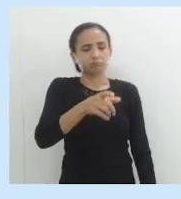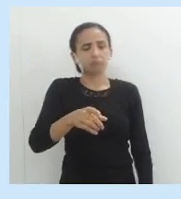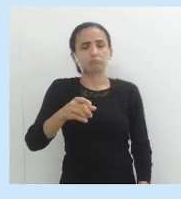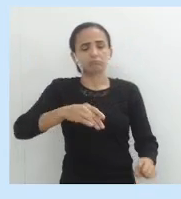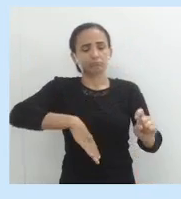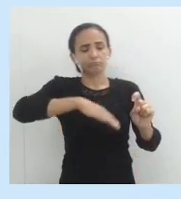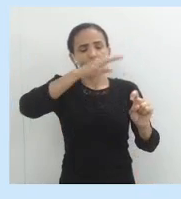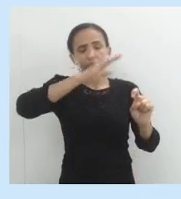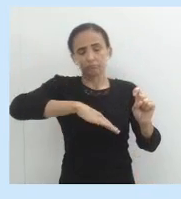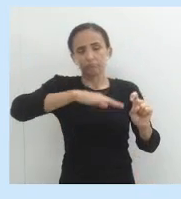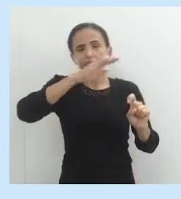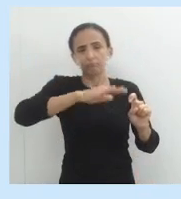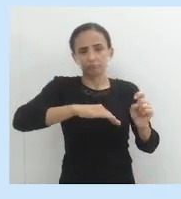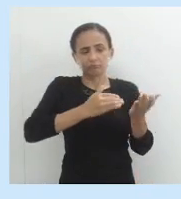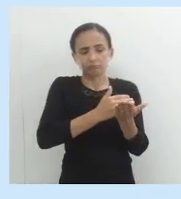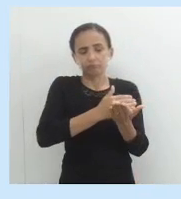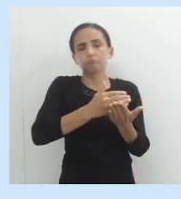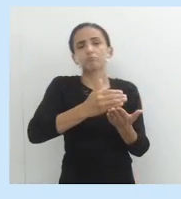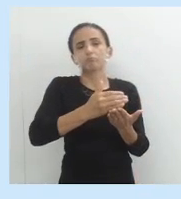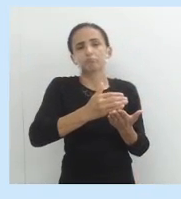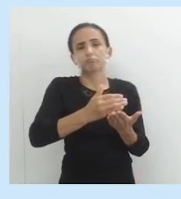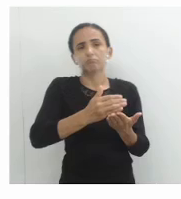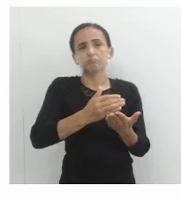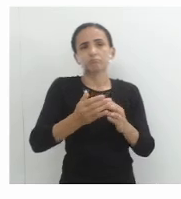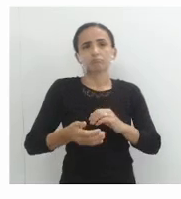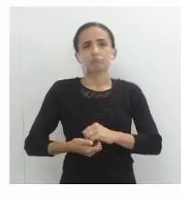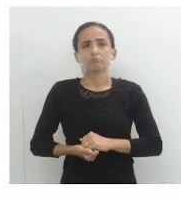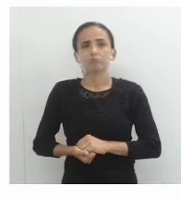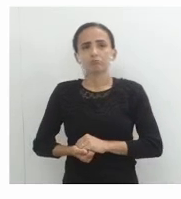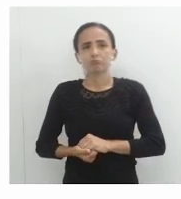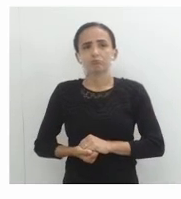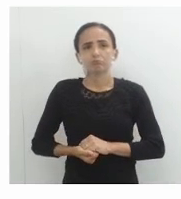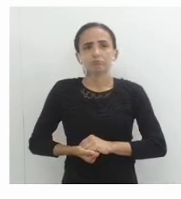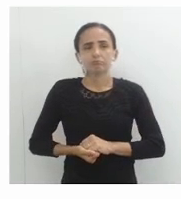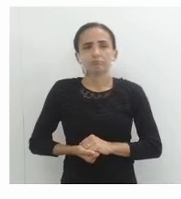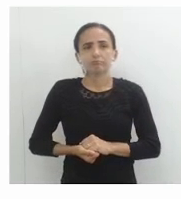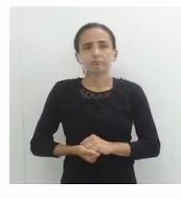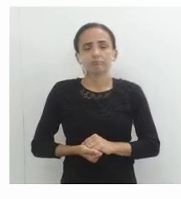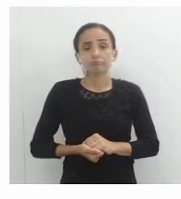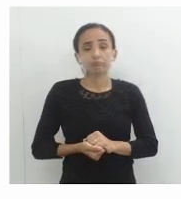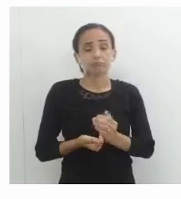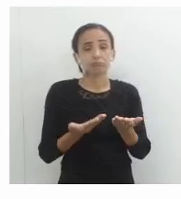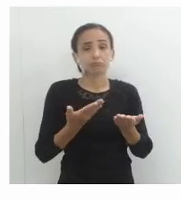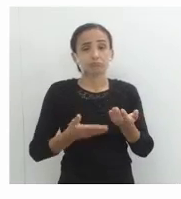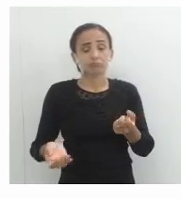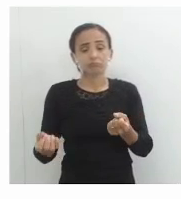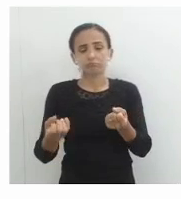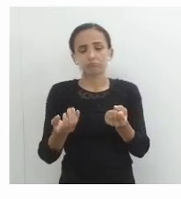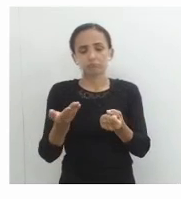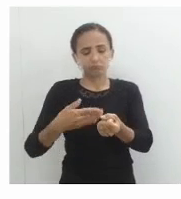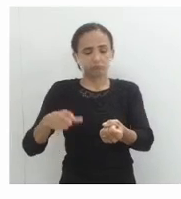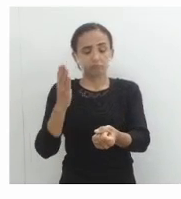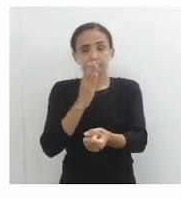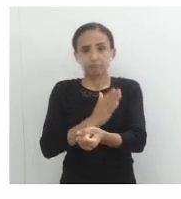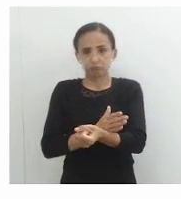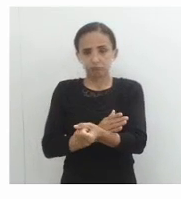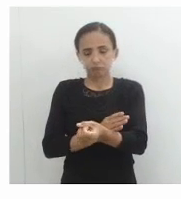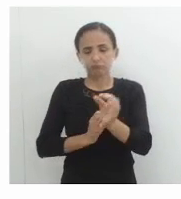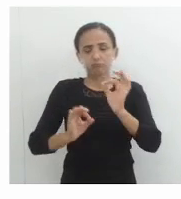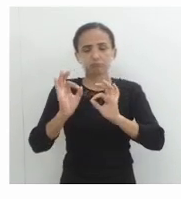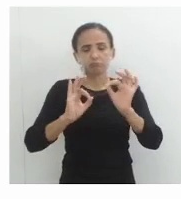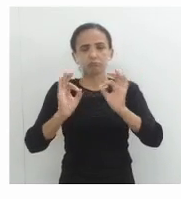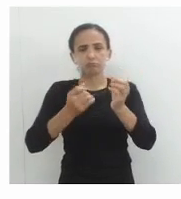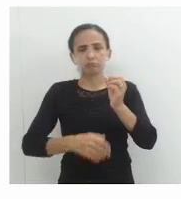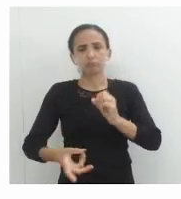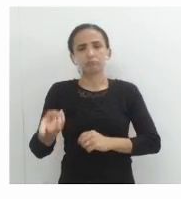e sim, né, a cristandade. Durante a Idade Média, o principal espaço de preservação da